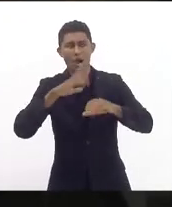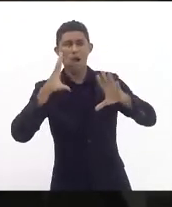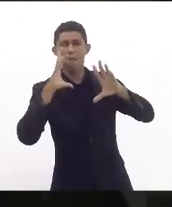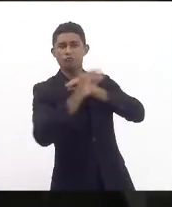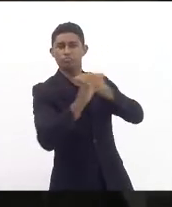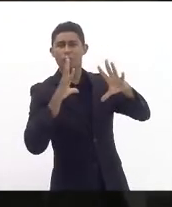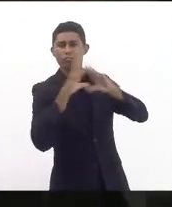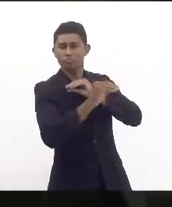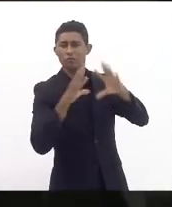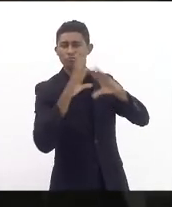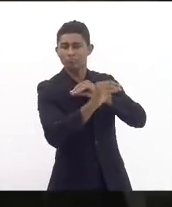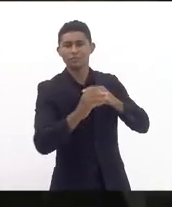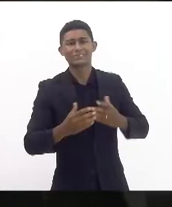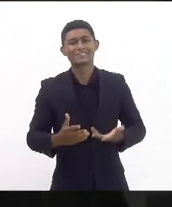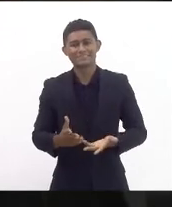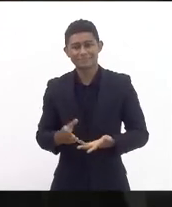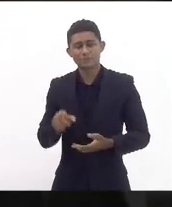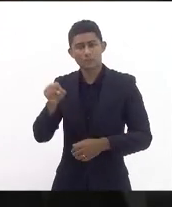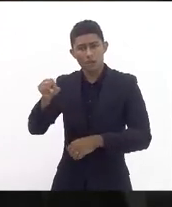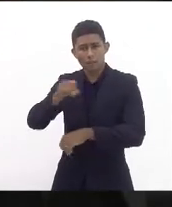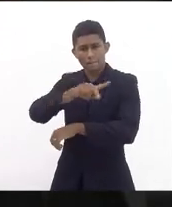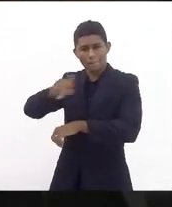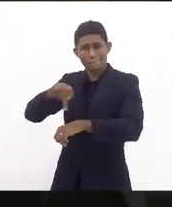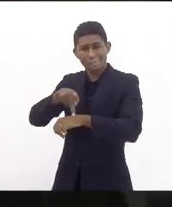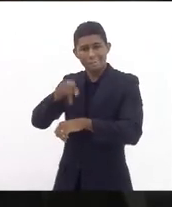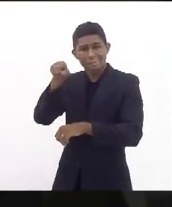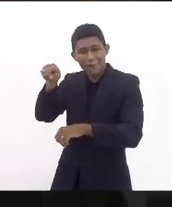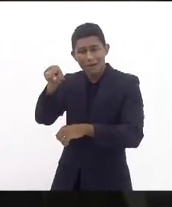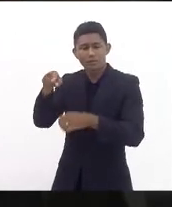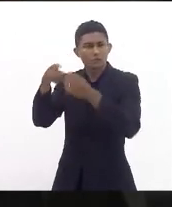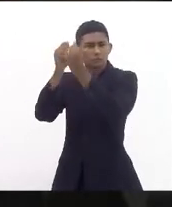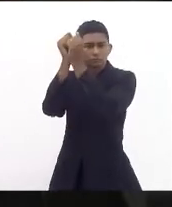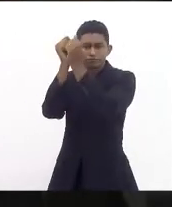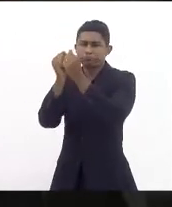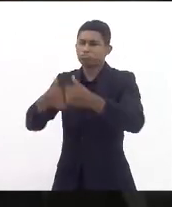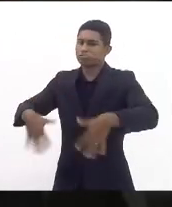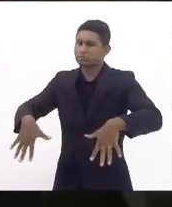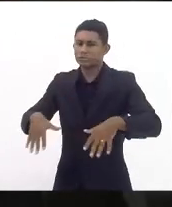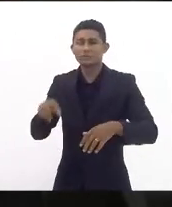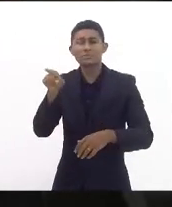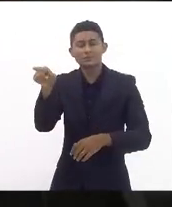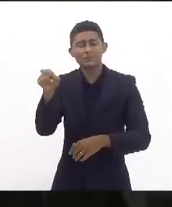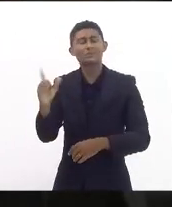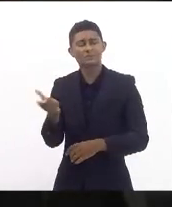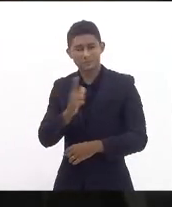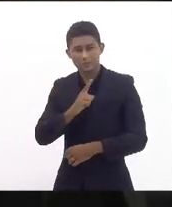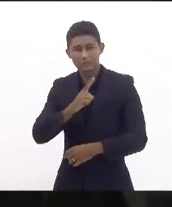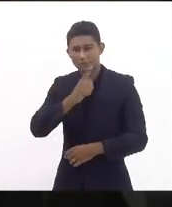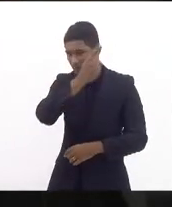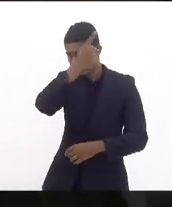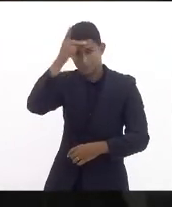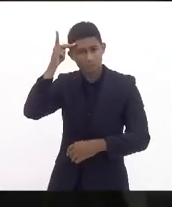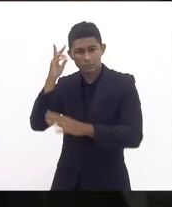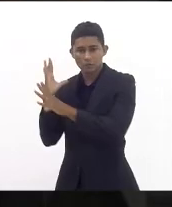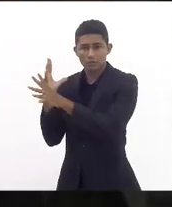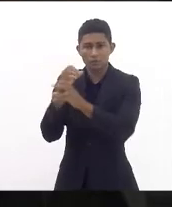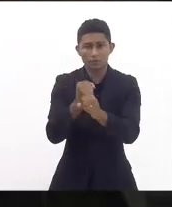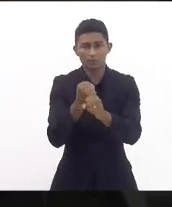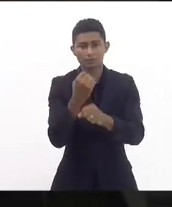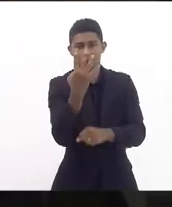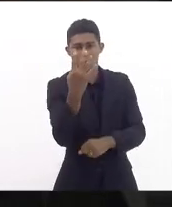em frangalhos e não era um país pequeno nem de população pequena São 40 milhões